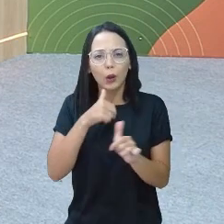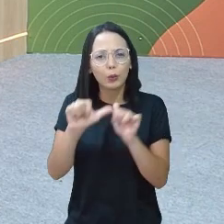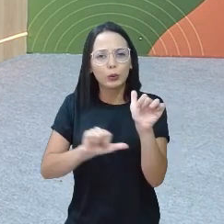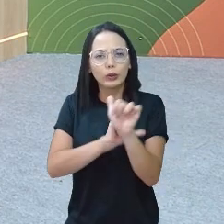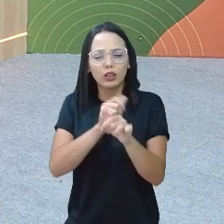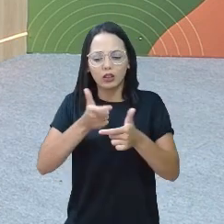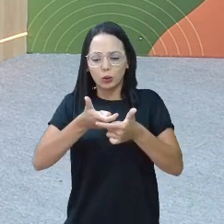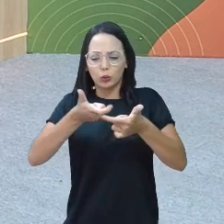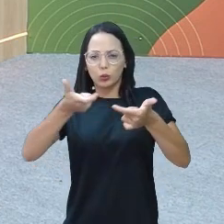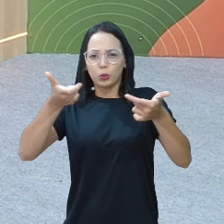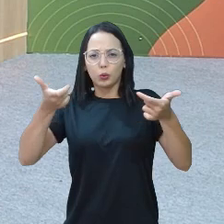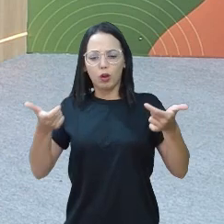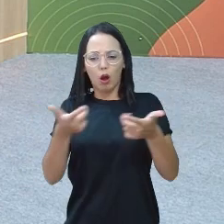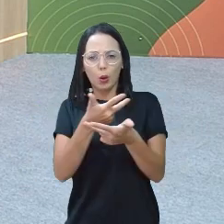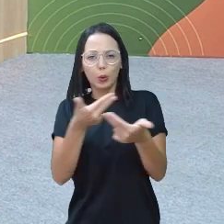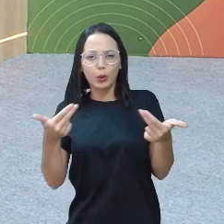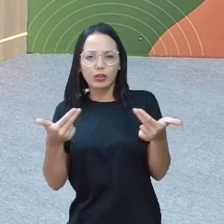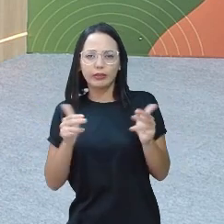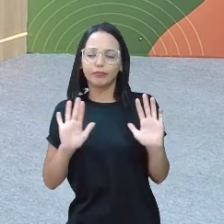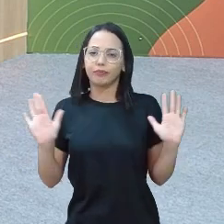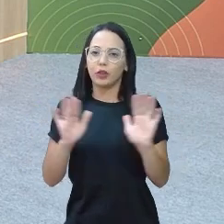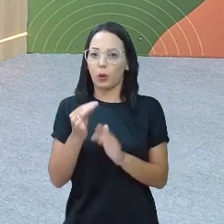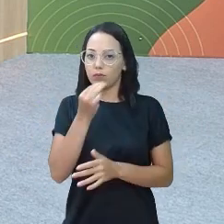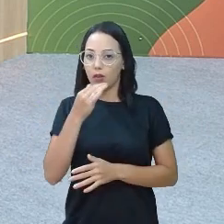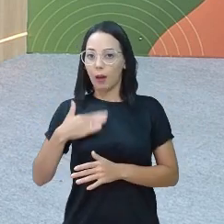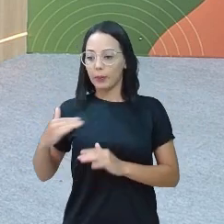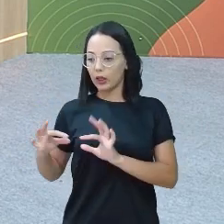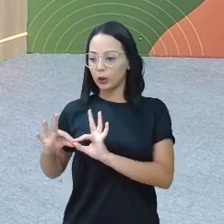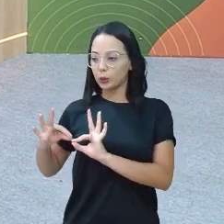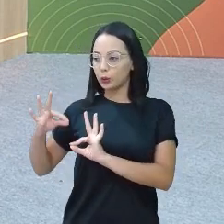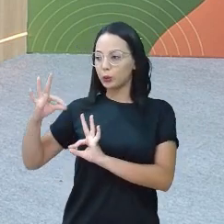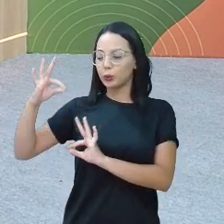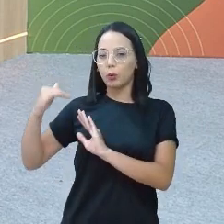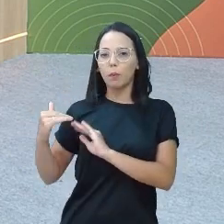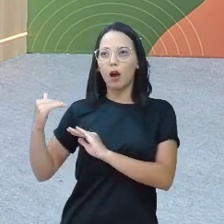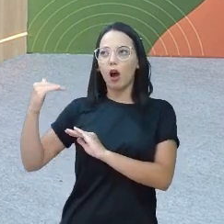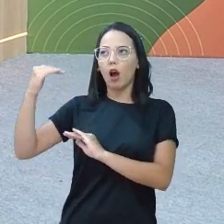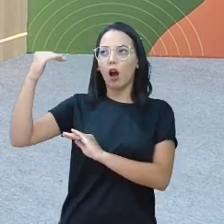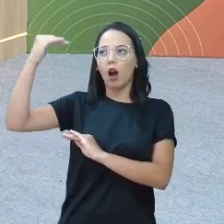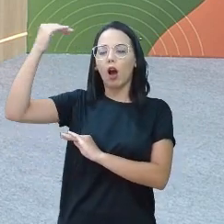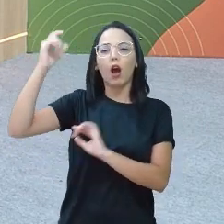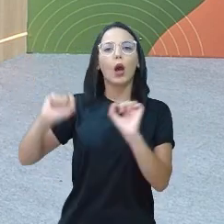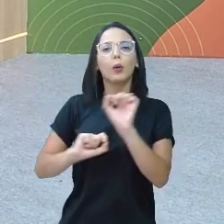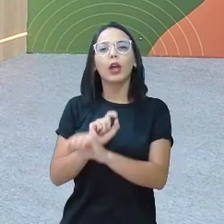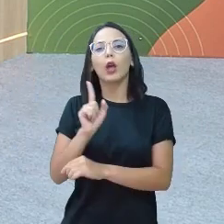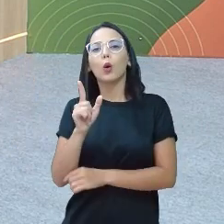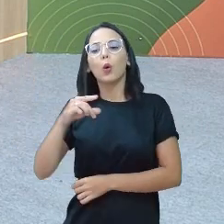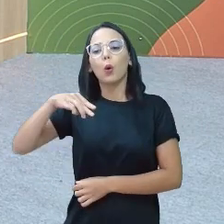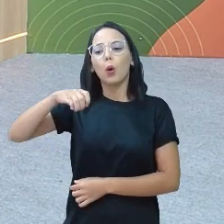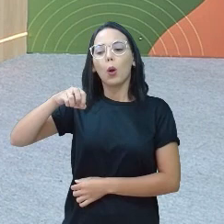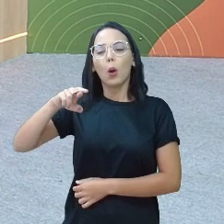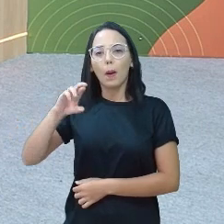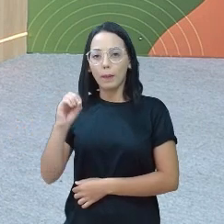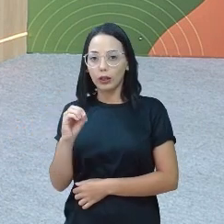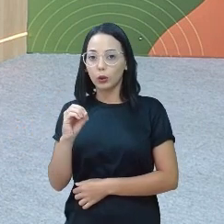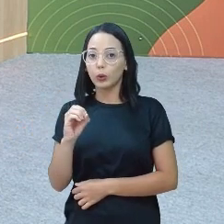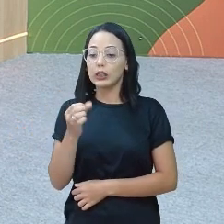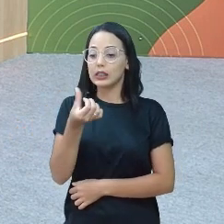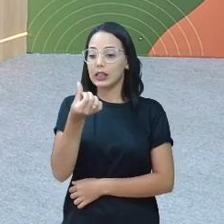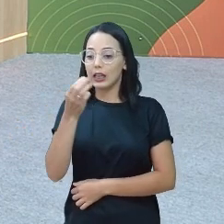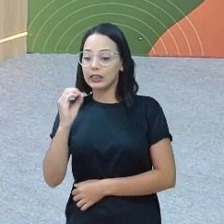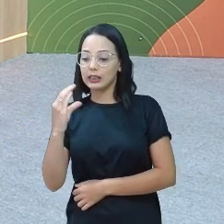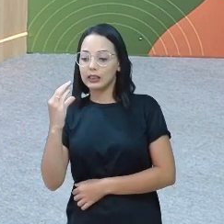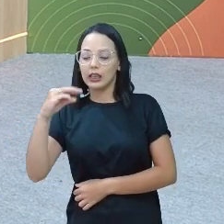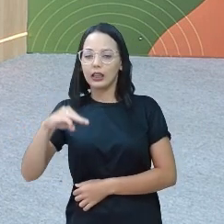o tamanho de uma coisa. Por exemplo, a minha altura é 1,60 m. Mas eu poderia